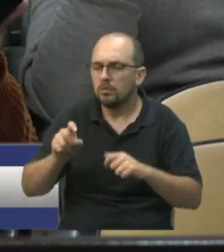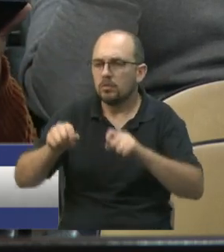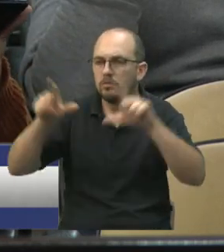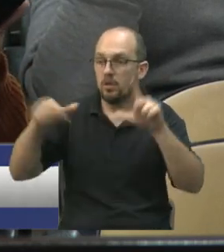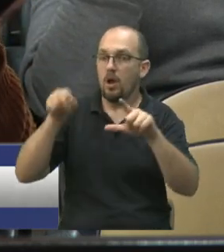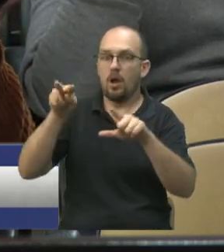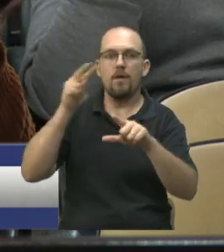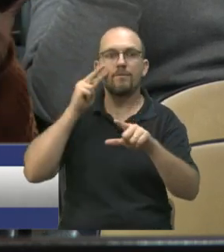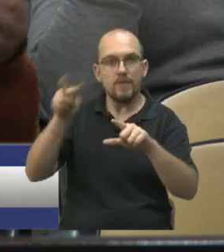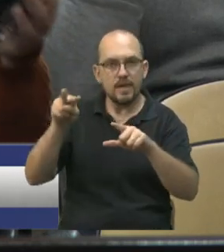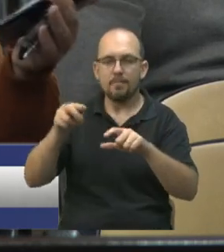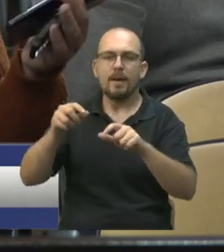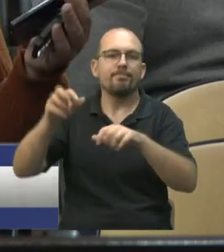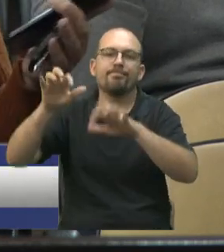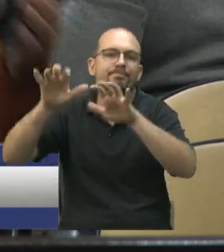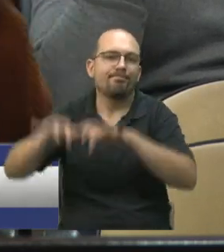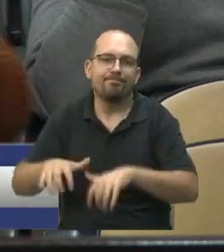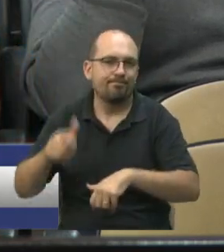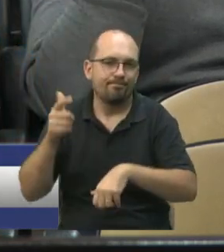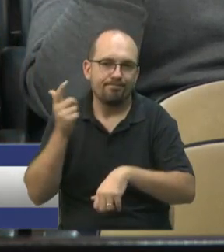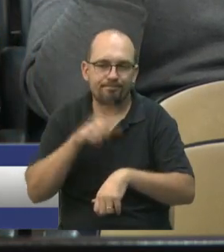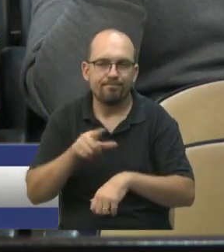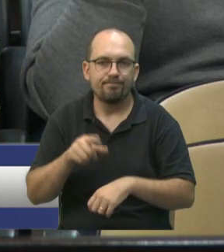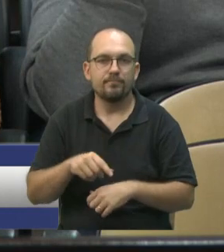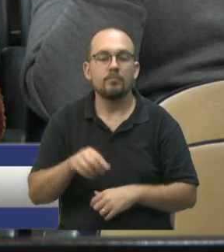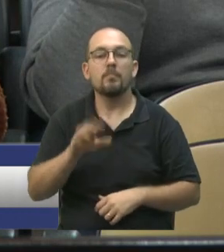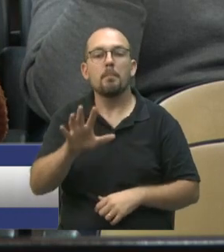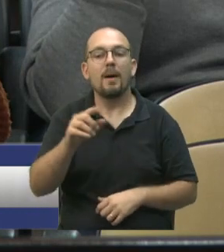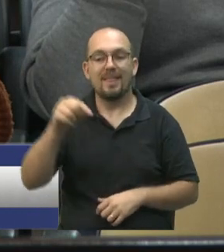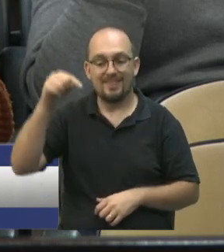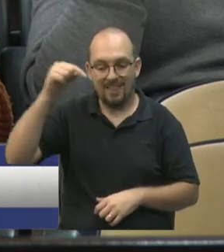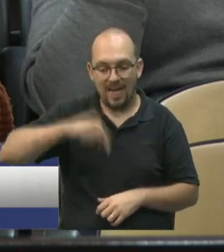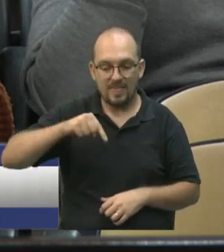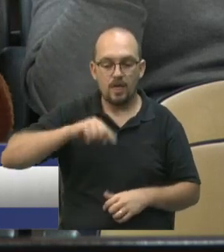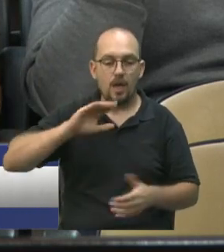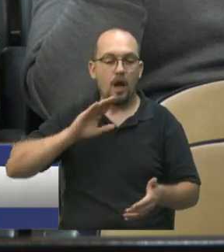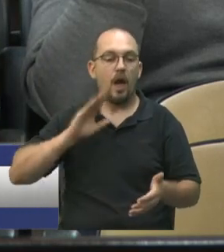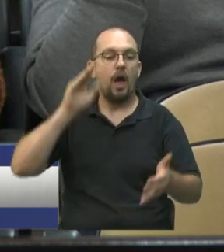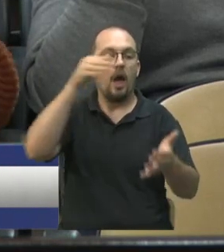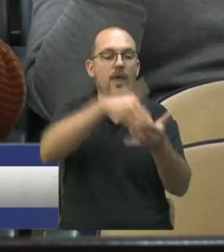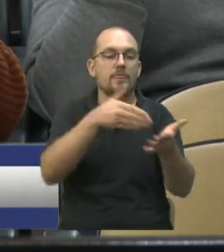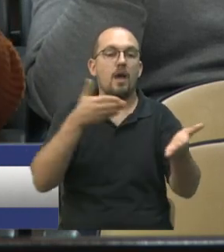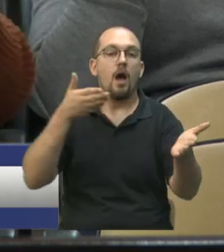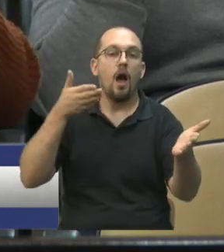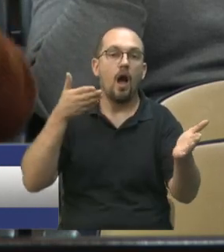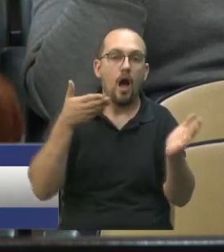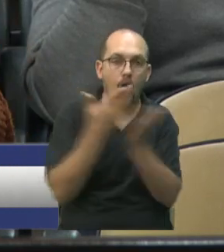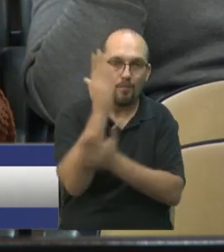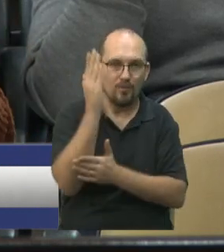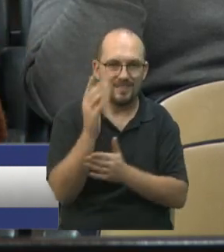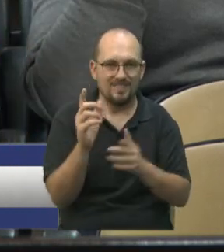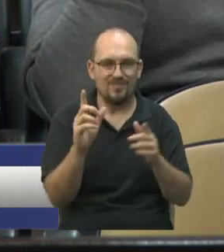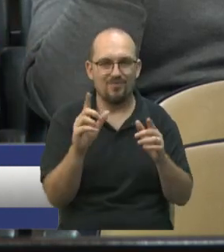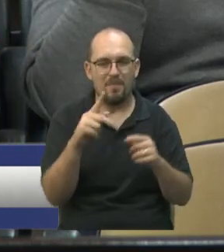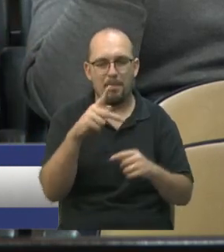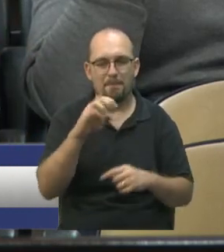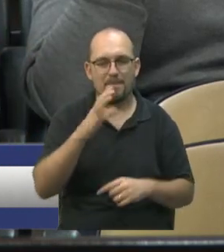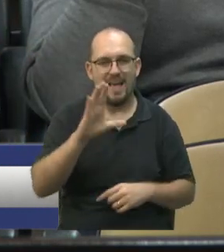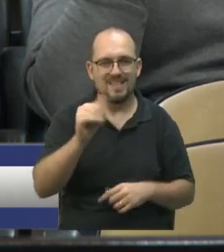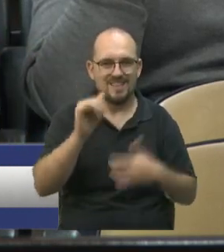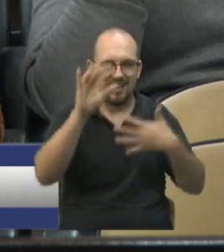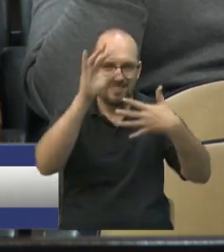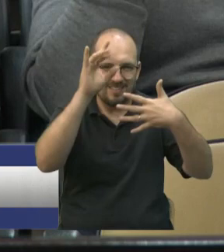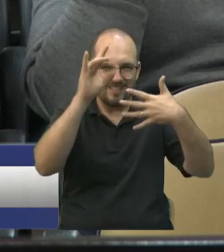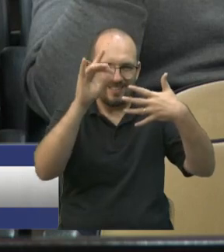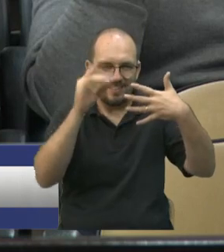queria saber se daqui até a aprovação da peça orçamentária, que vocês estão dizendo que não precisa discutir mais